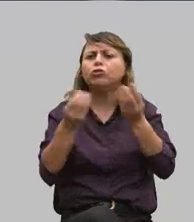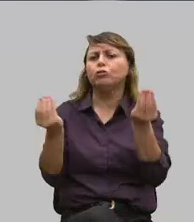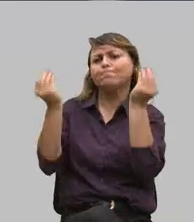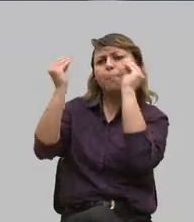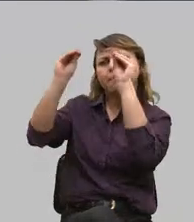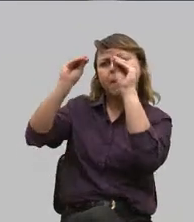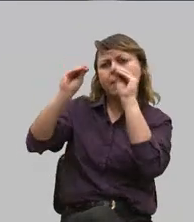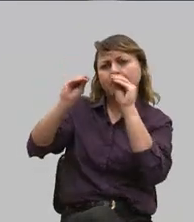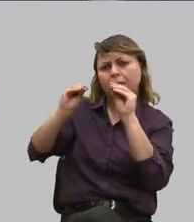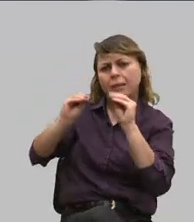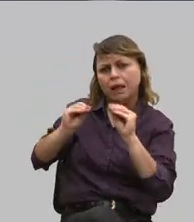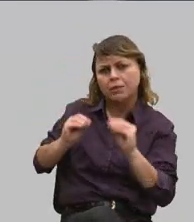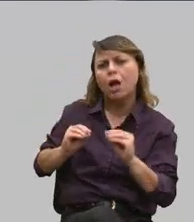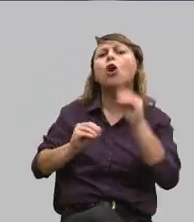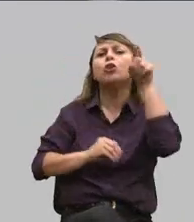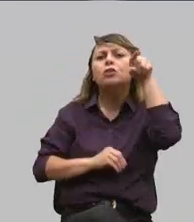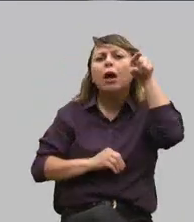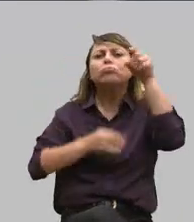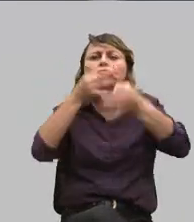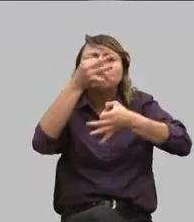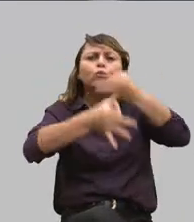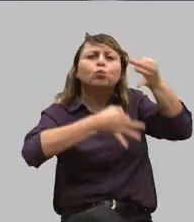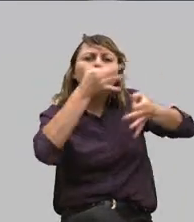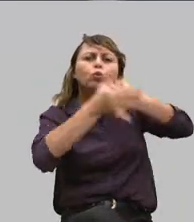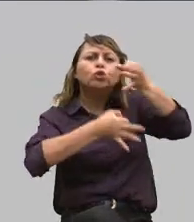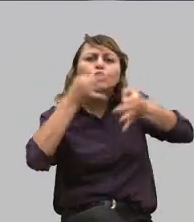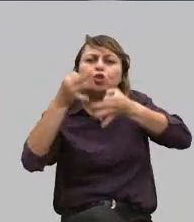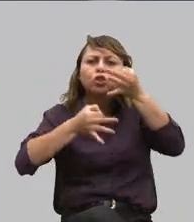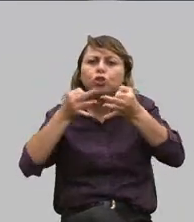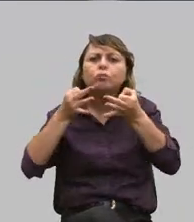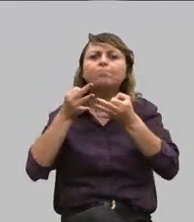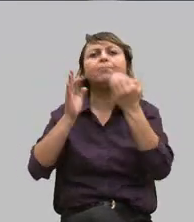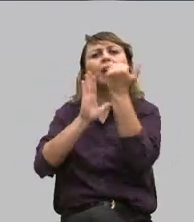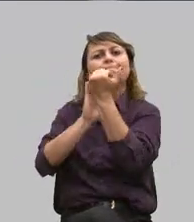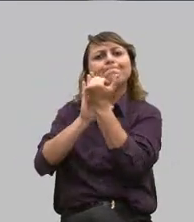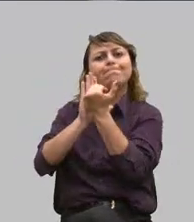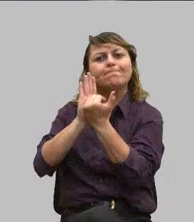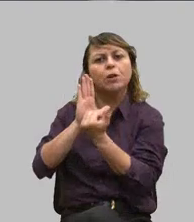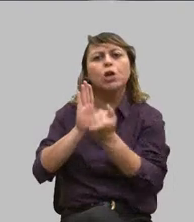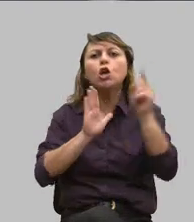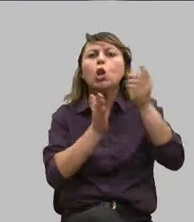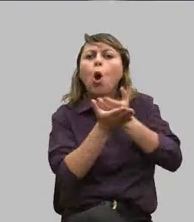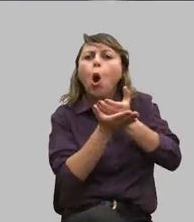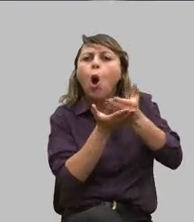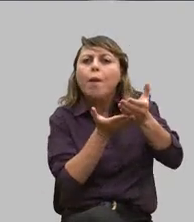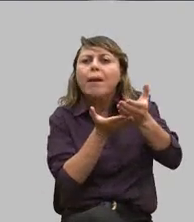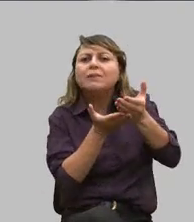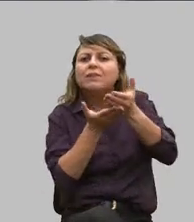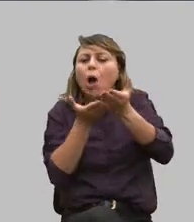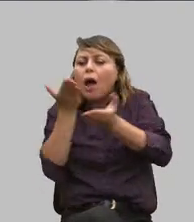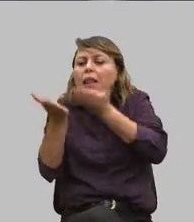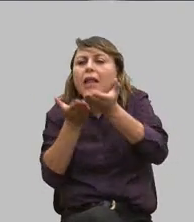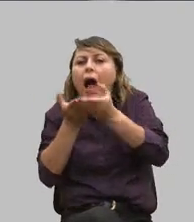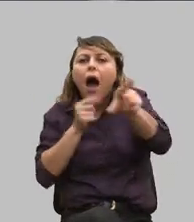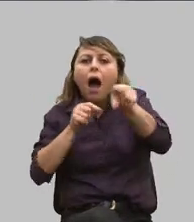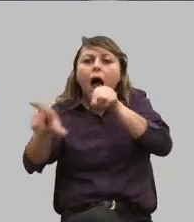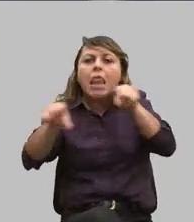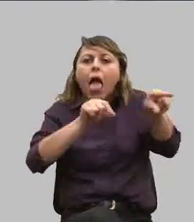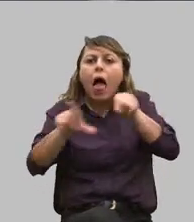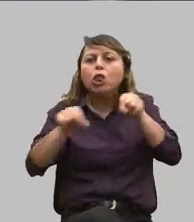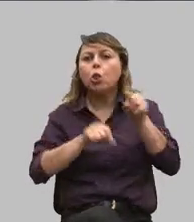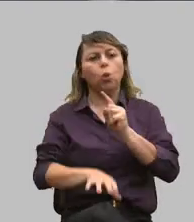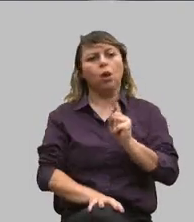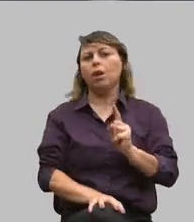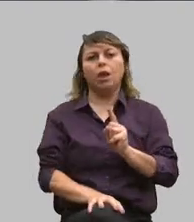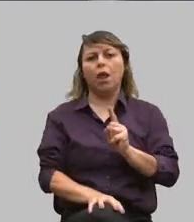onde a gente tá discutindo as diretrizes eh não se comece a fazer a triagem de forma aleatória porque a